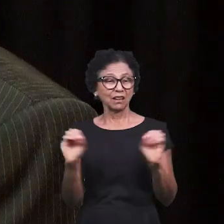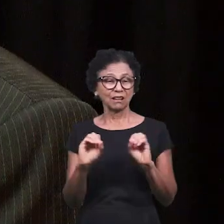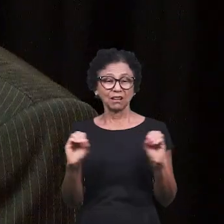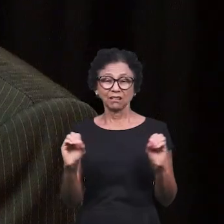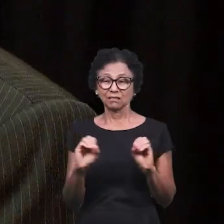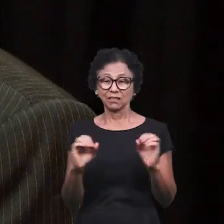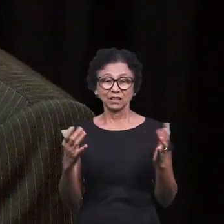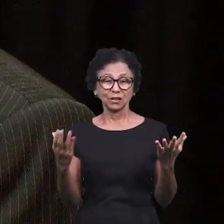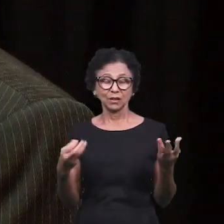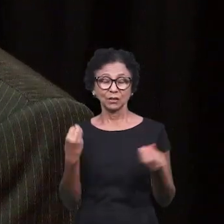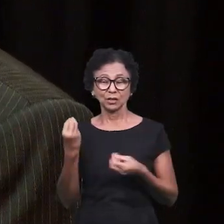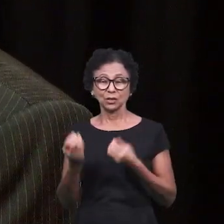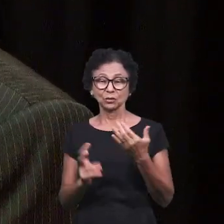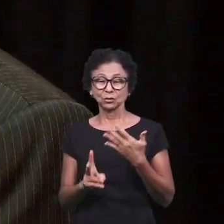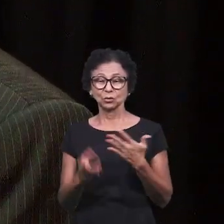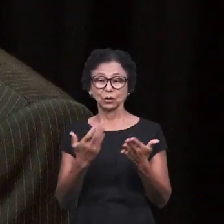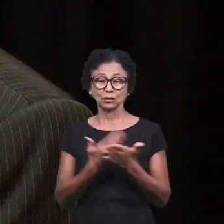havia